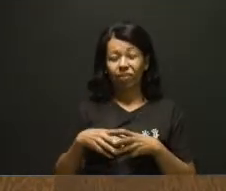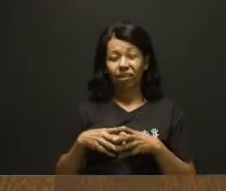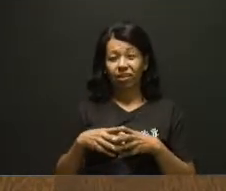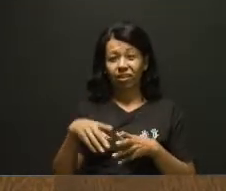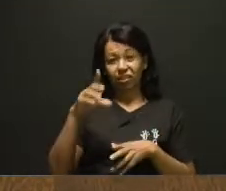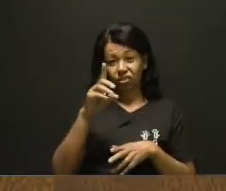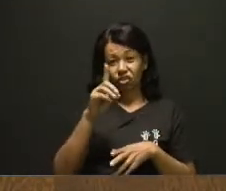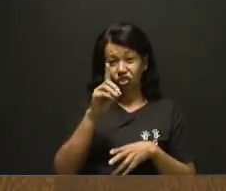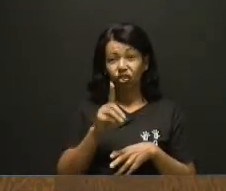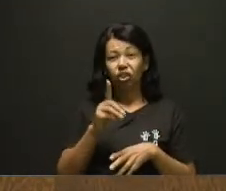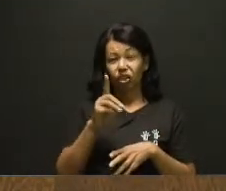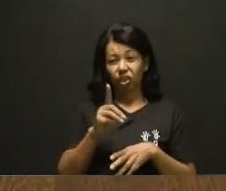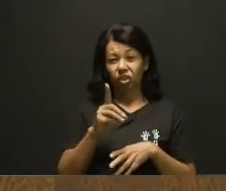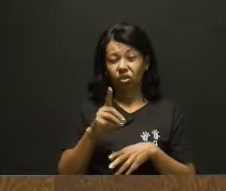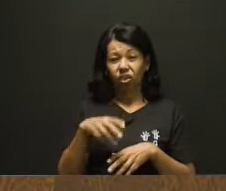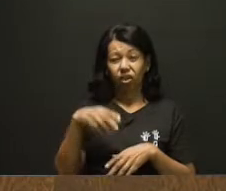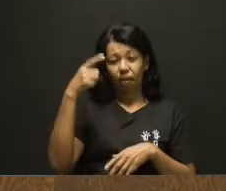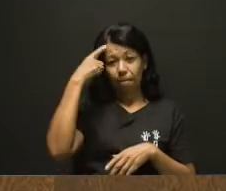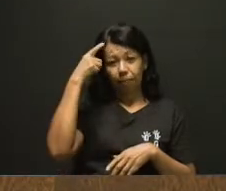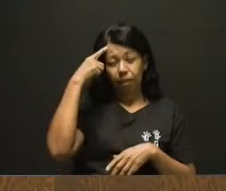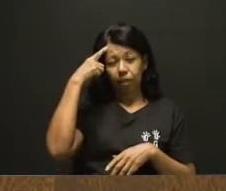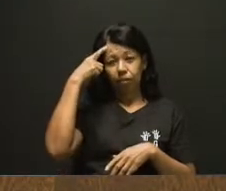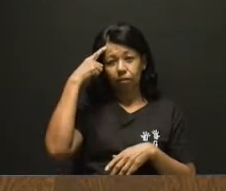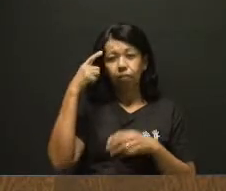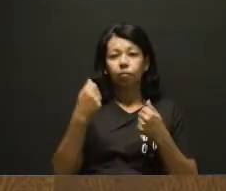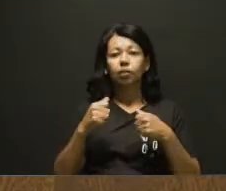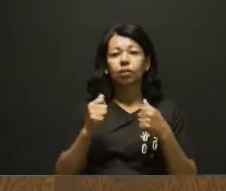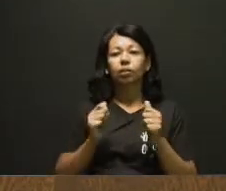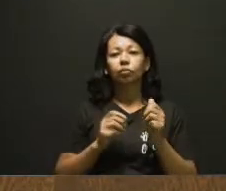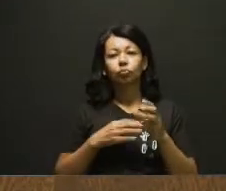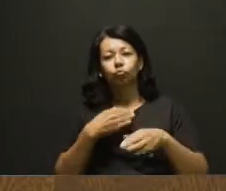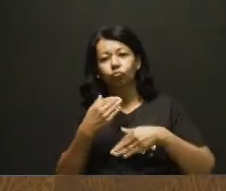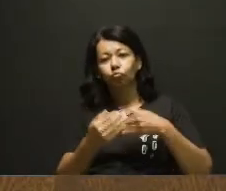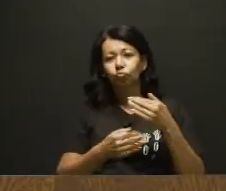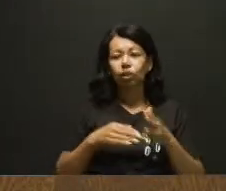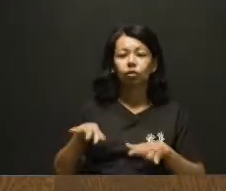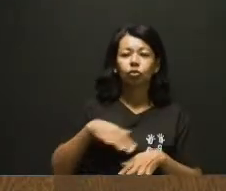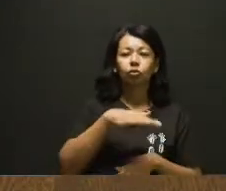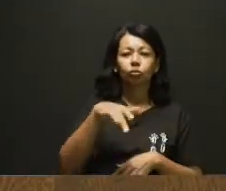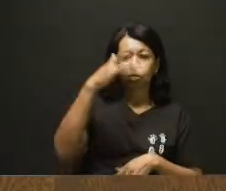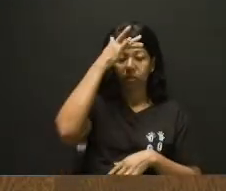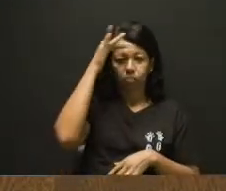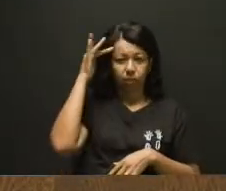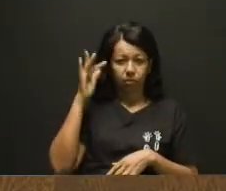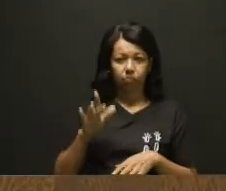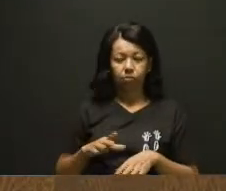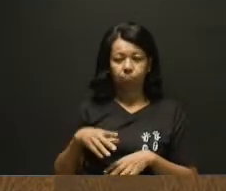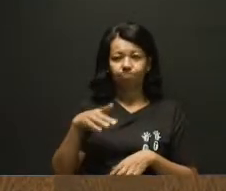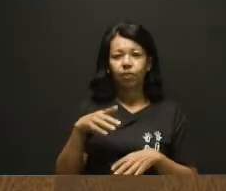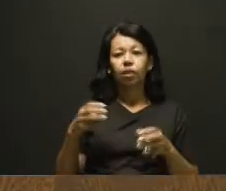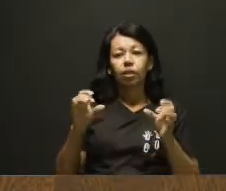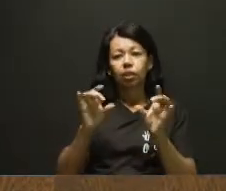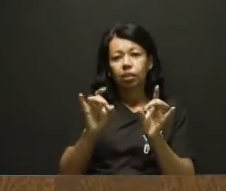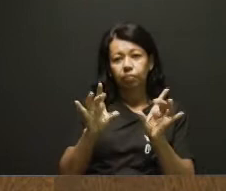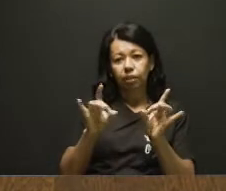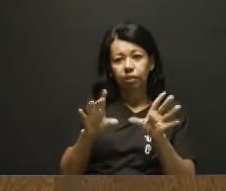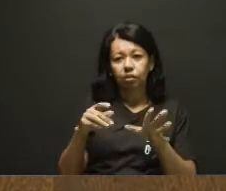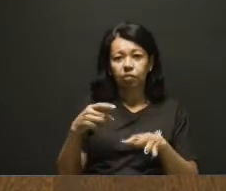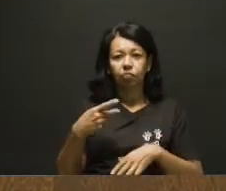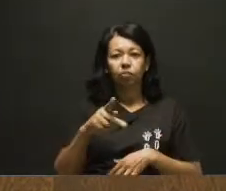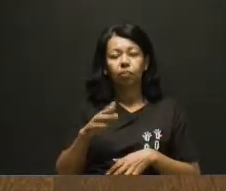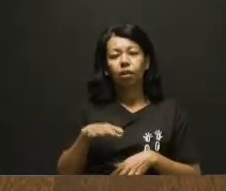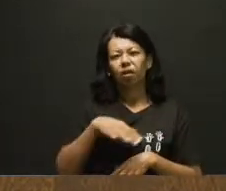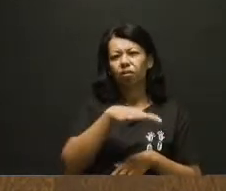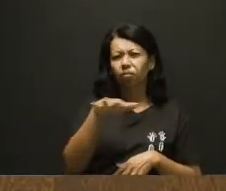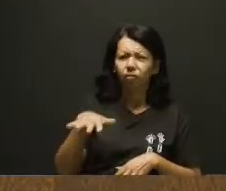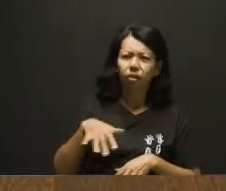tenso o envolvimento de todos diretoria específica para essa causa todos mas a gente